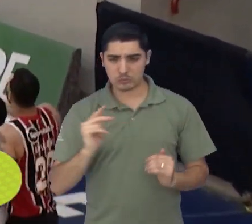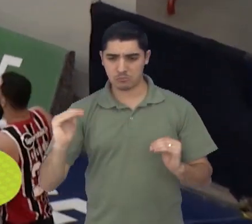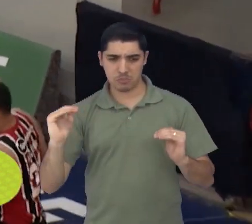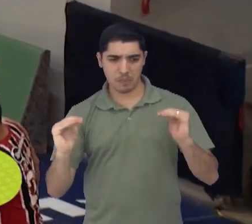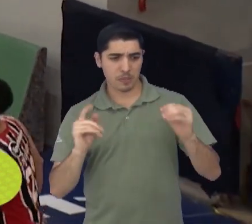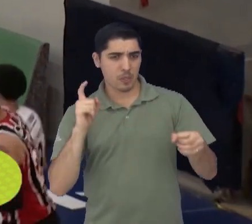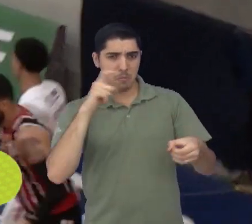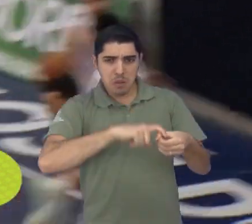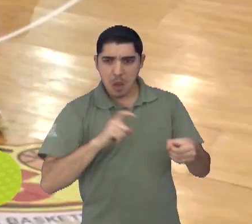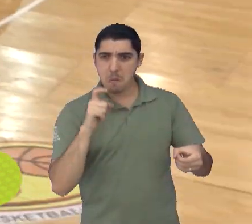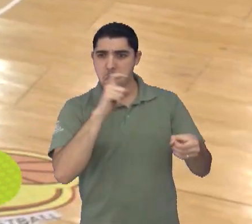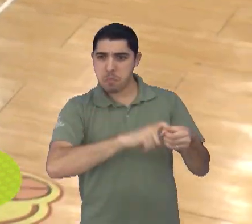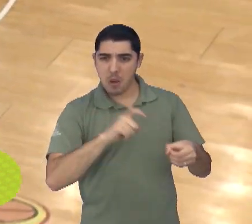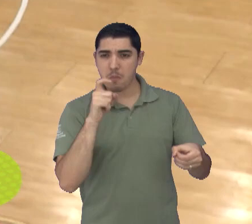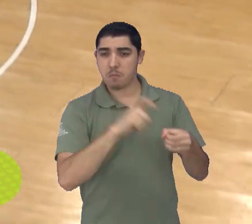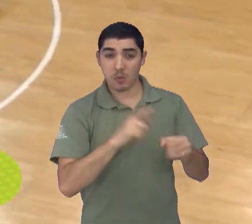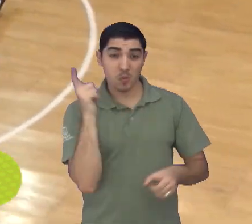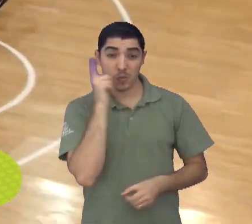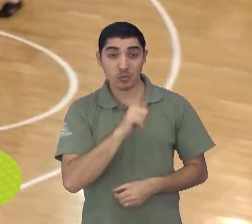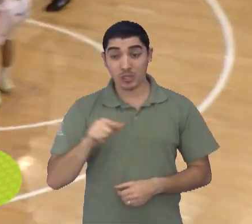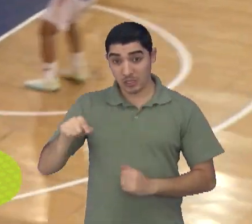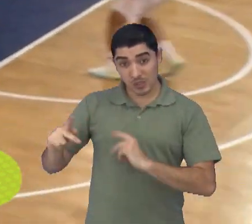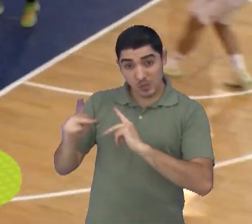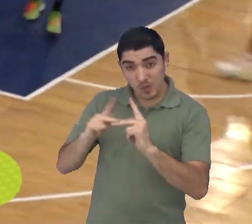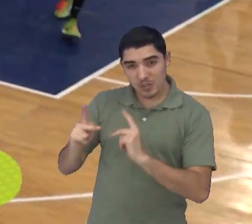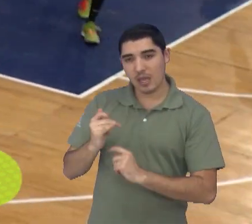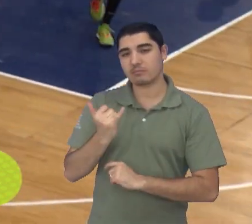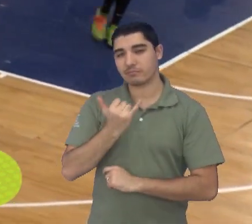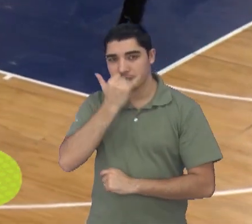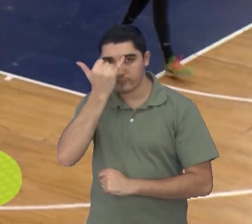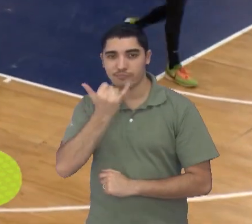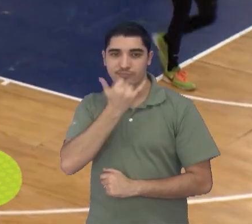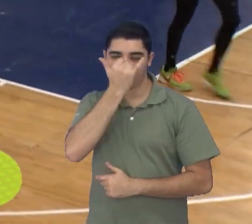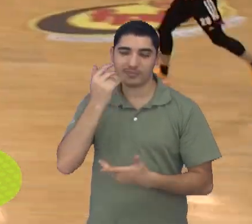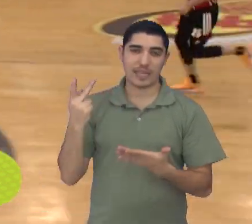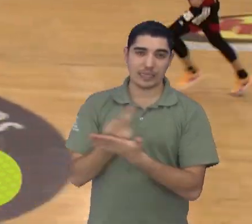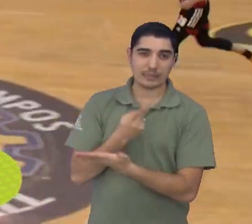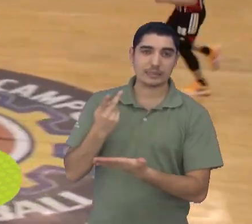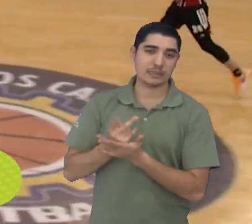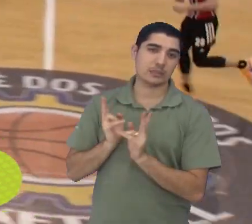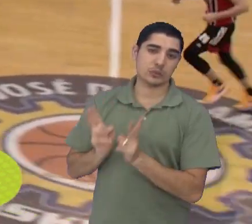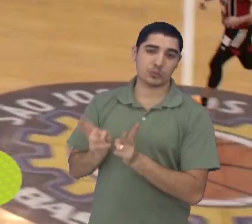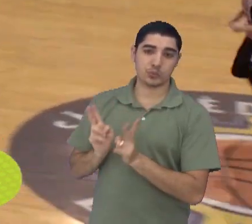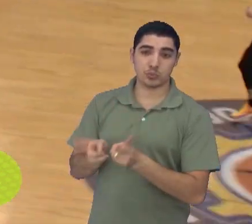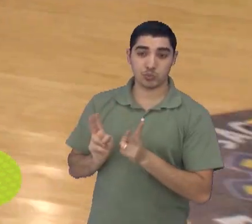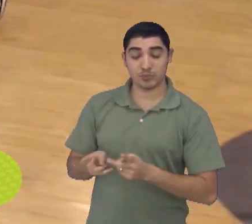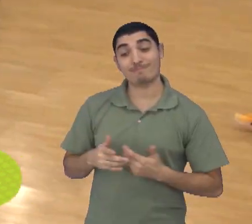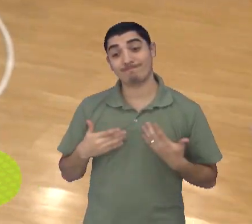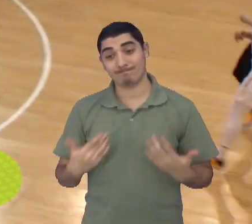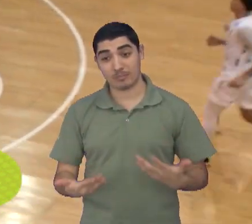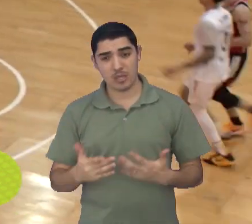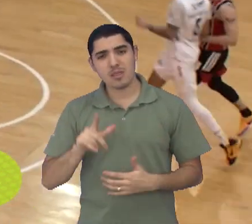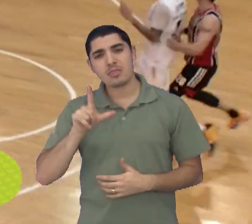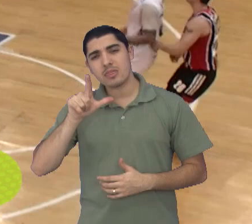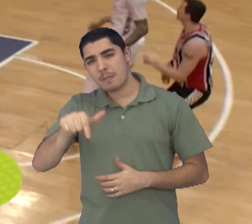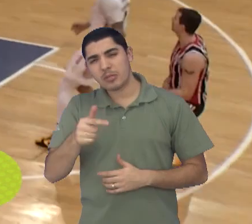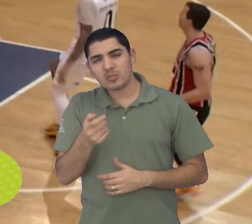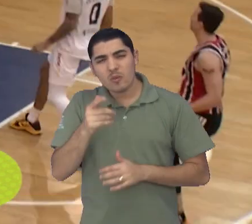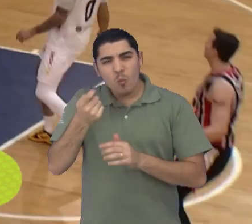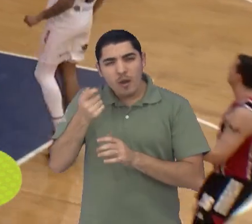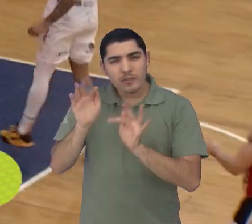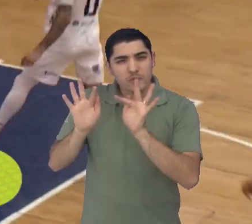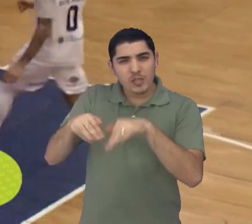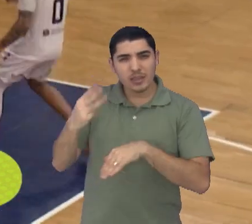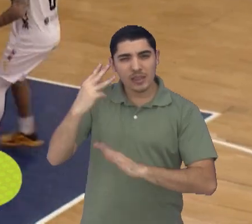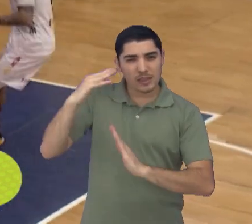encestando, enquanto os donos da casa continuavam com dificuldade em pontuar. No finalzinho, a última cesta do período do